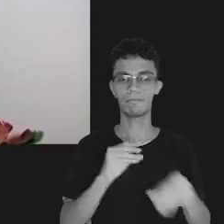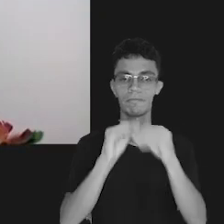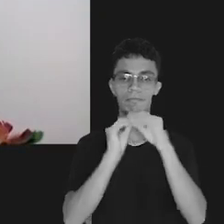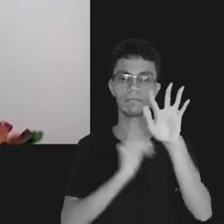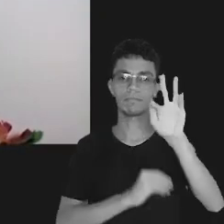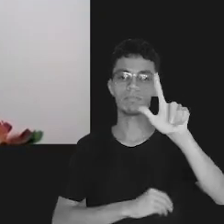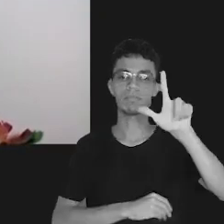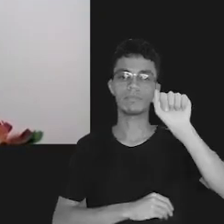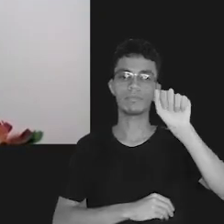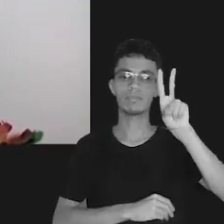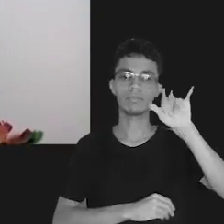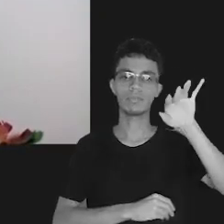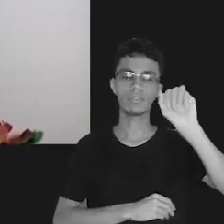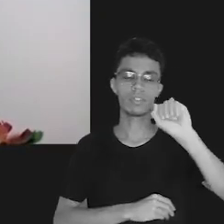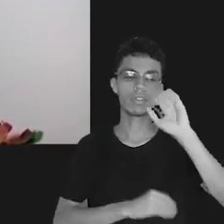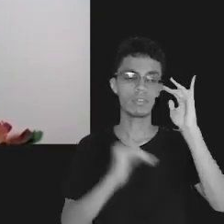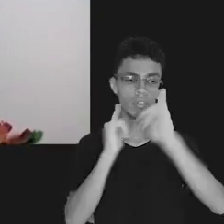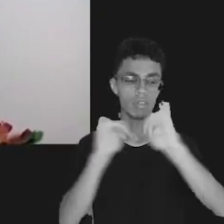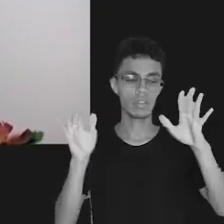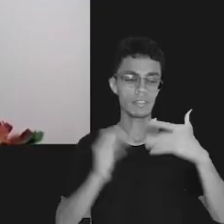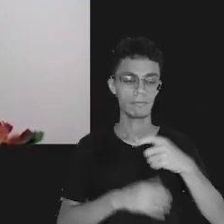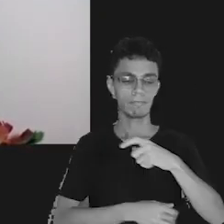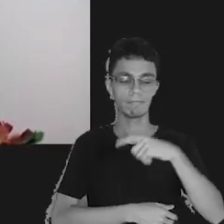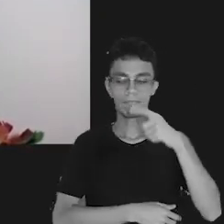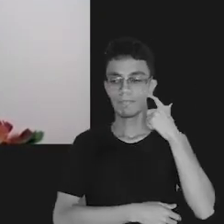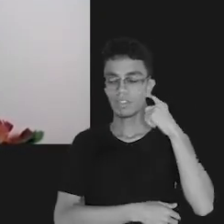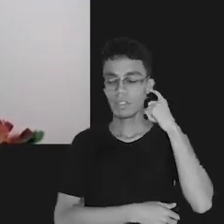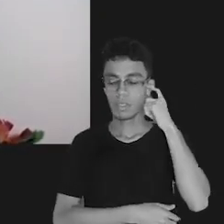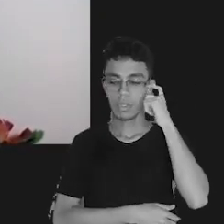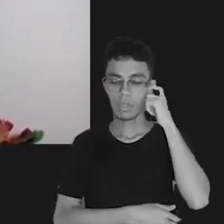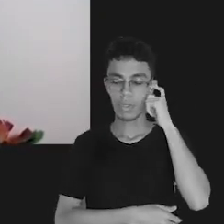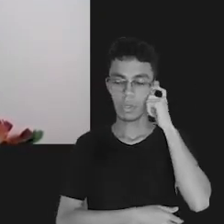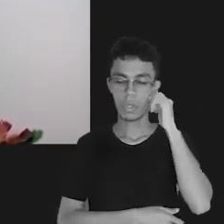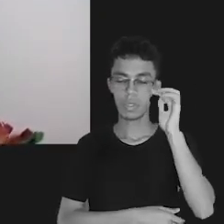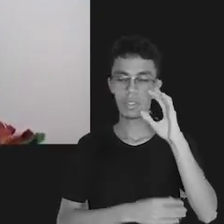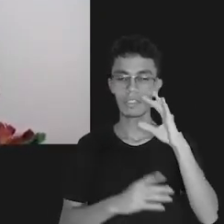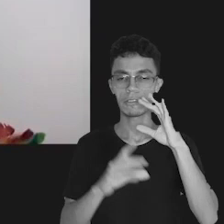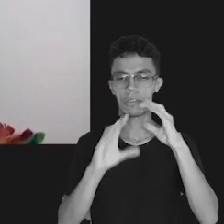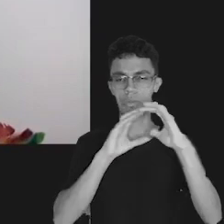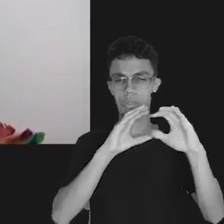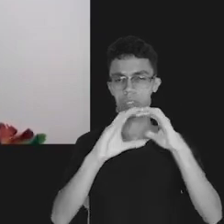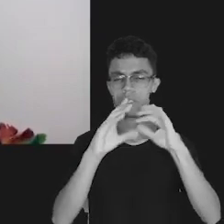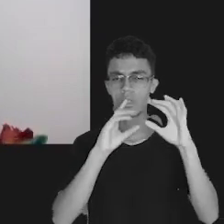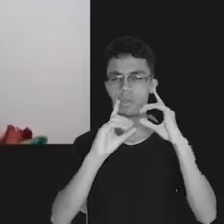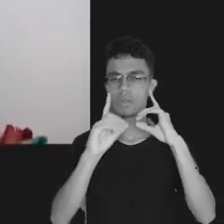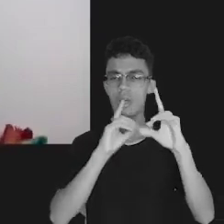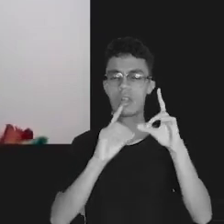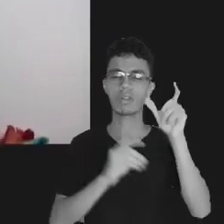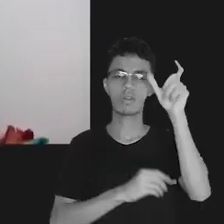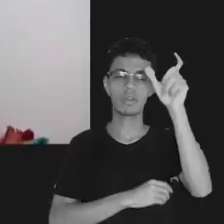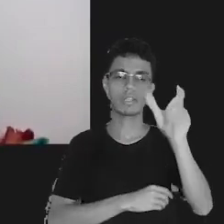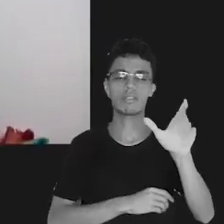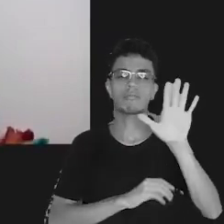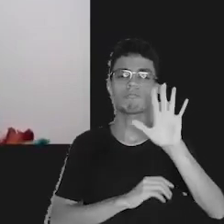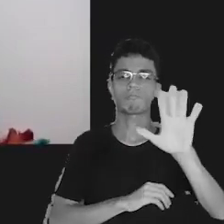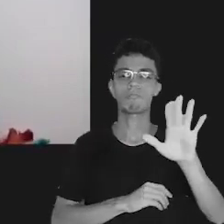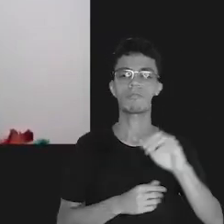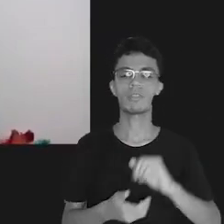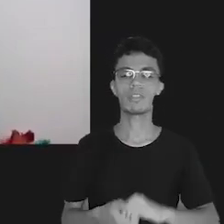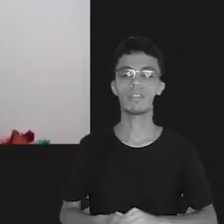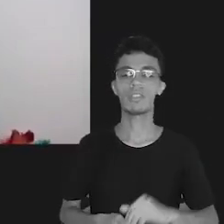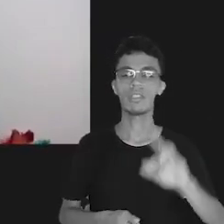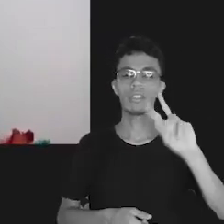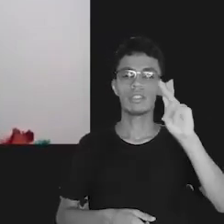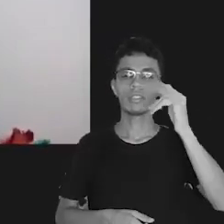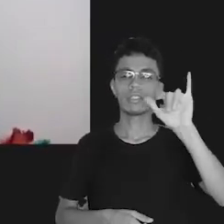complementando o que a Flávia disse, o que me impressiona é realmente a capacidade e o diálogo que